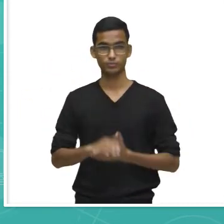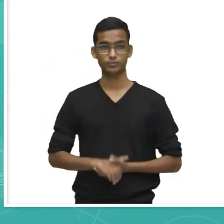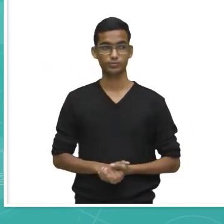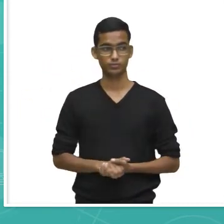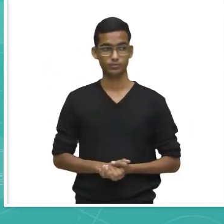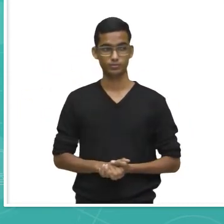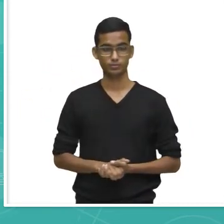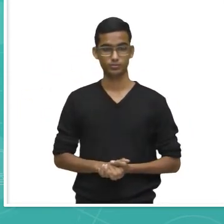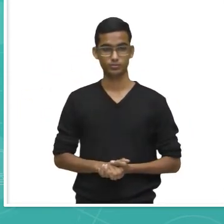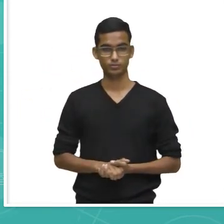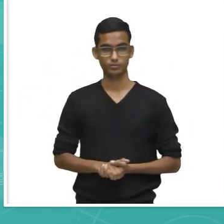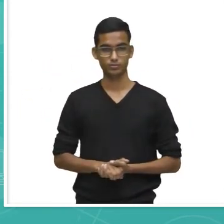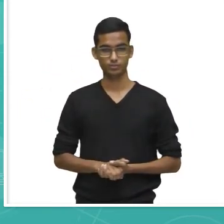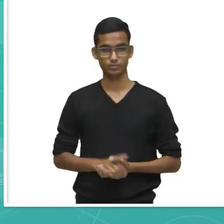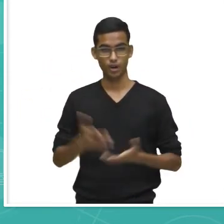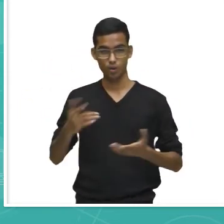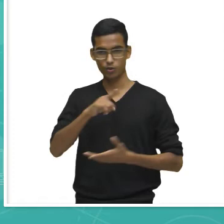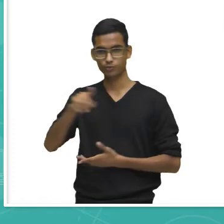agora é com vocês.